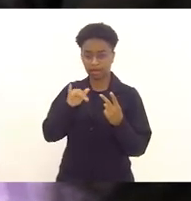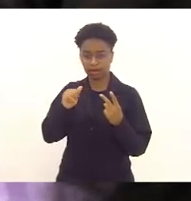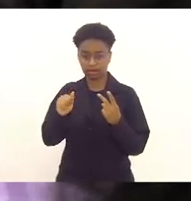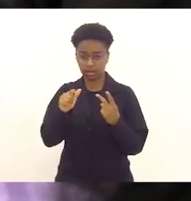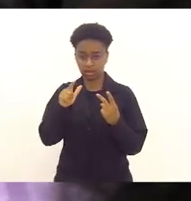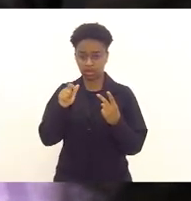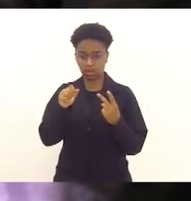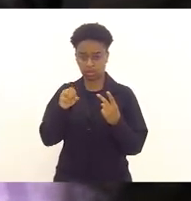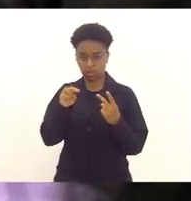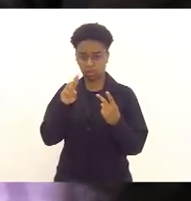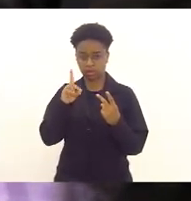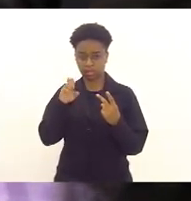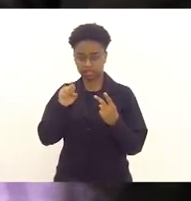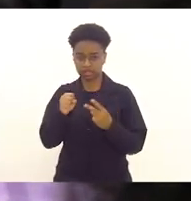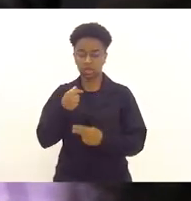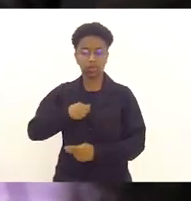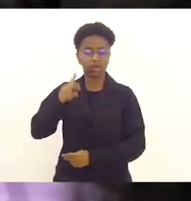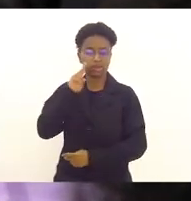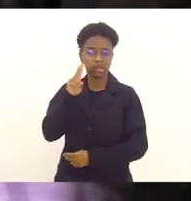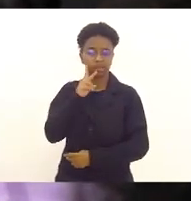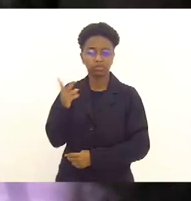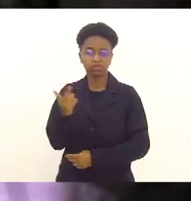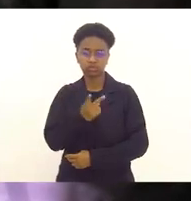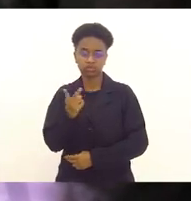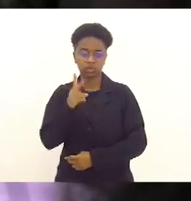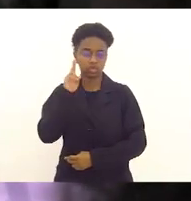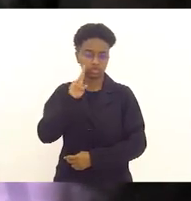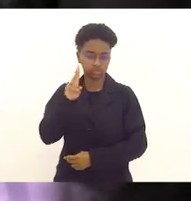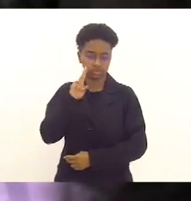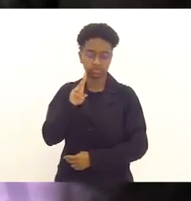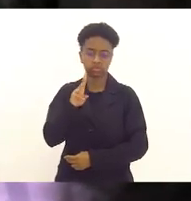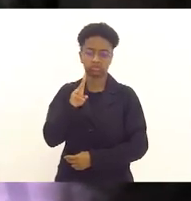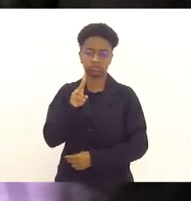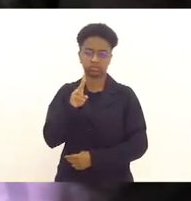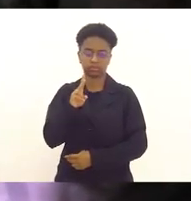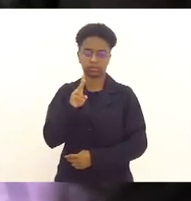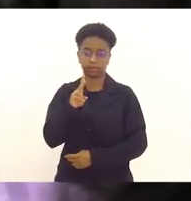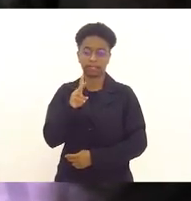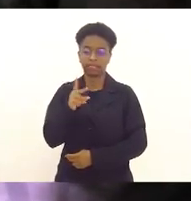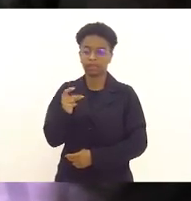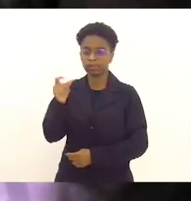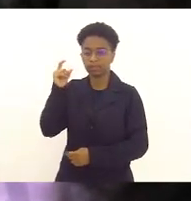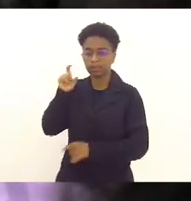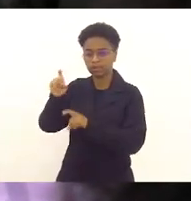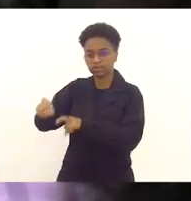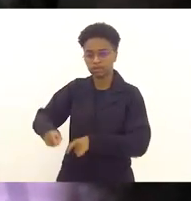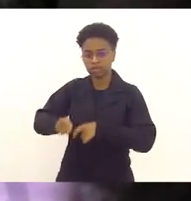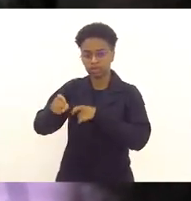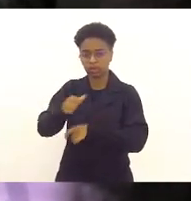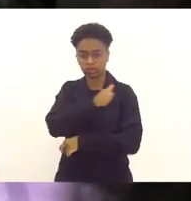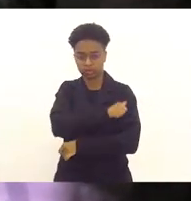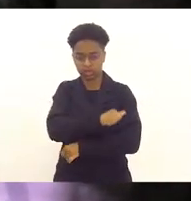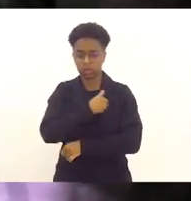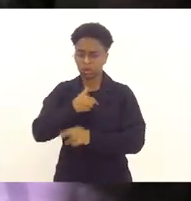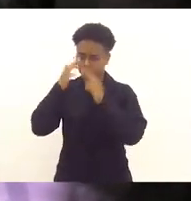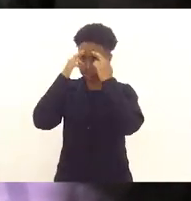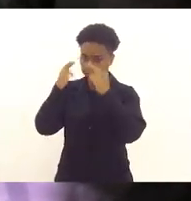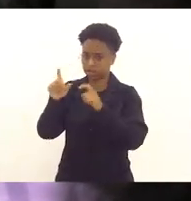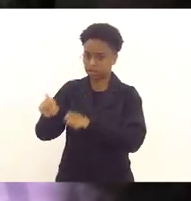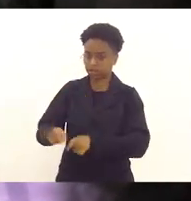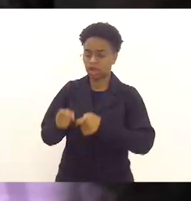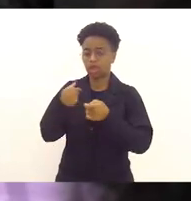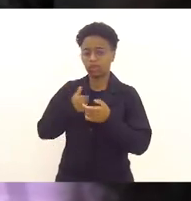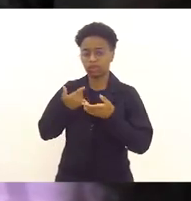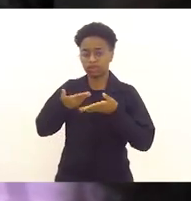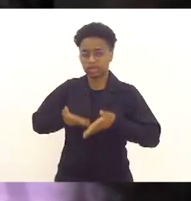Andrade quando eu lembro da história dos meus pais Labradores da terra do interior do Rio de Janeiro tem muito respeito ao interior do Rio de Janeiro né Eu